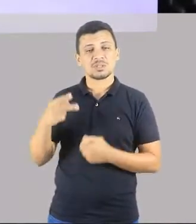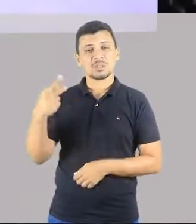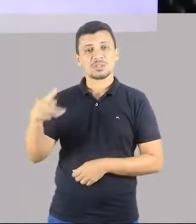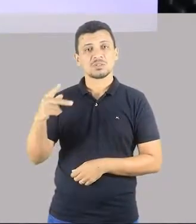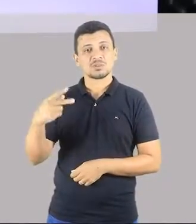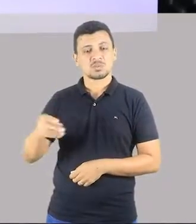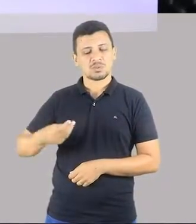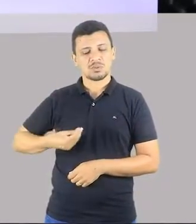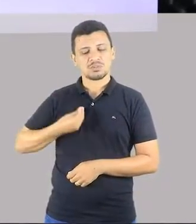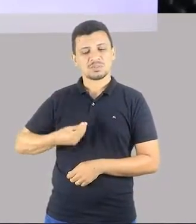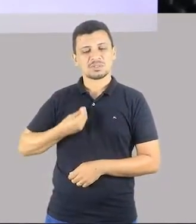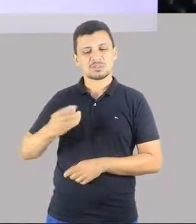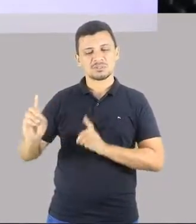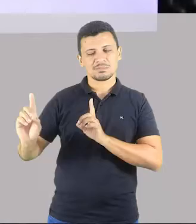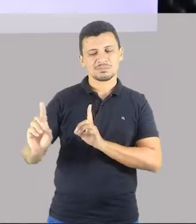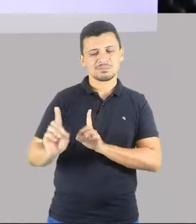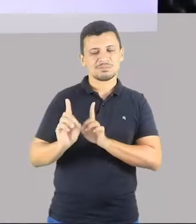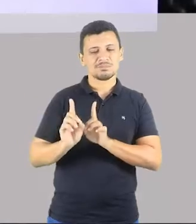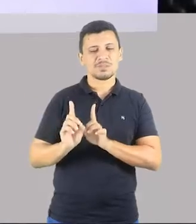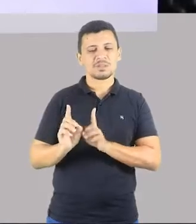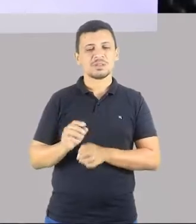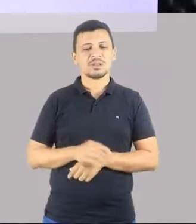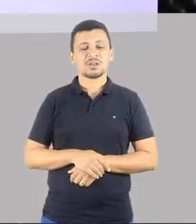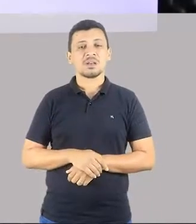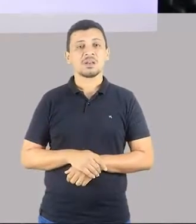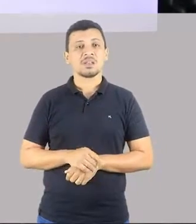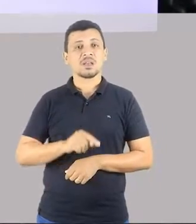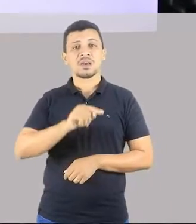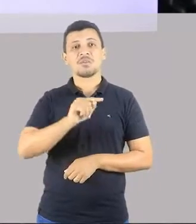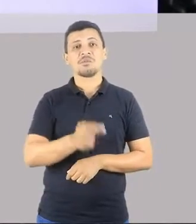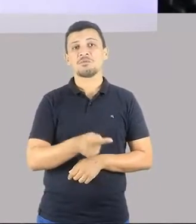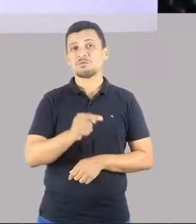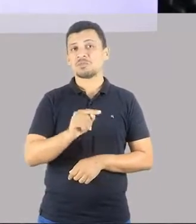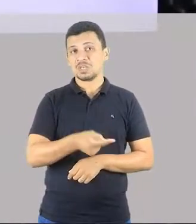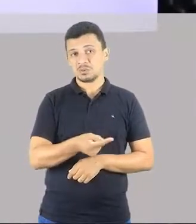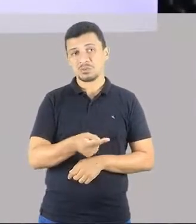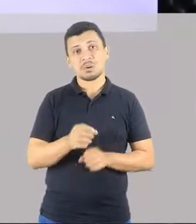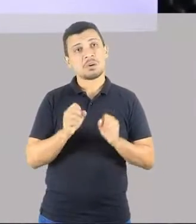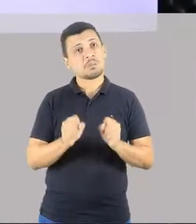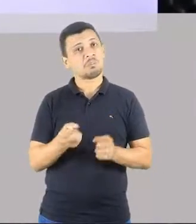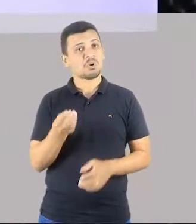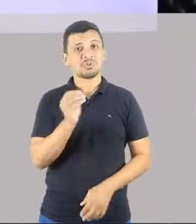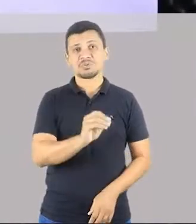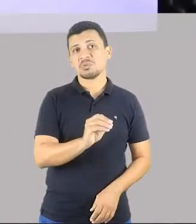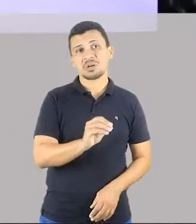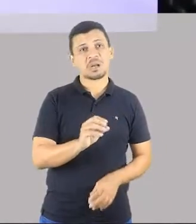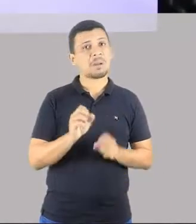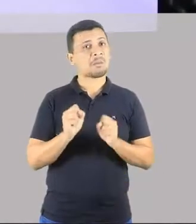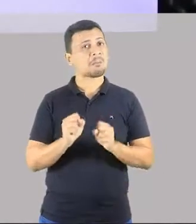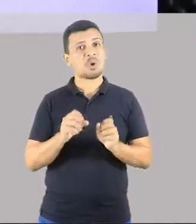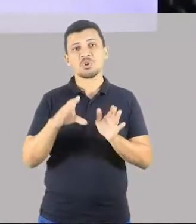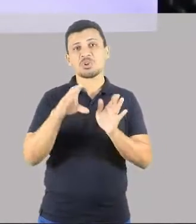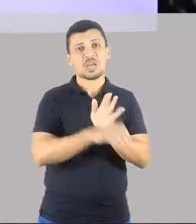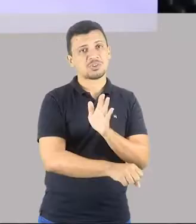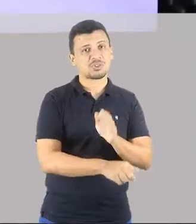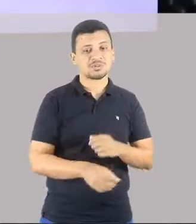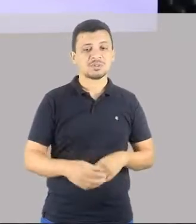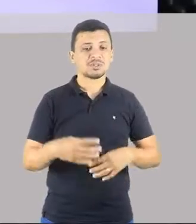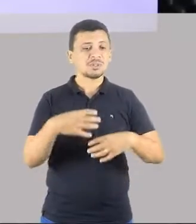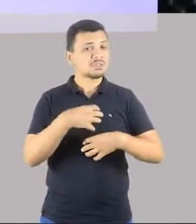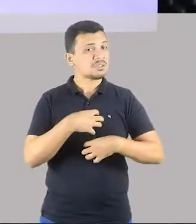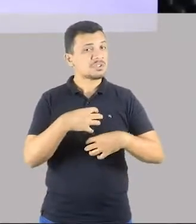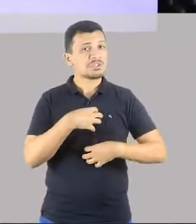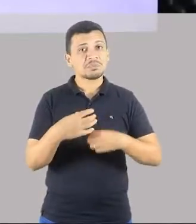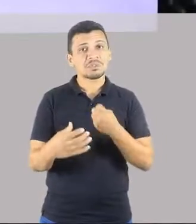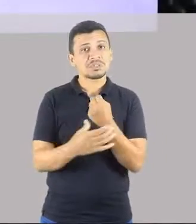presença. Essa vírgula, em sua presença, ela é uma vírgula facultativa. Eu poderia retirar, poderia dizer assim, ó, sentia-me